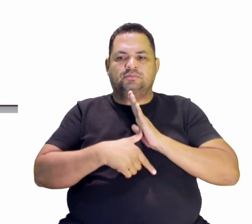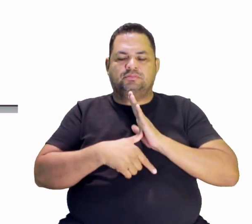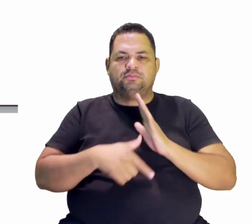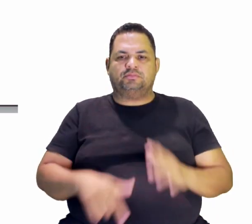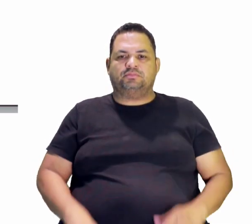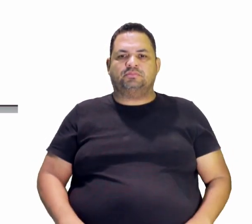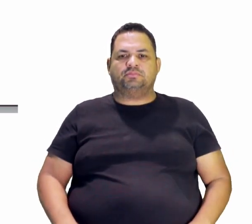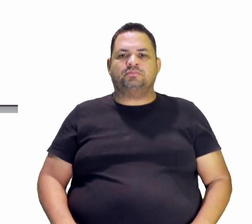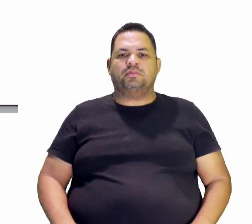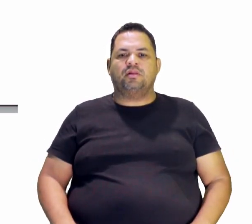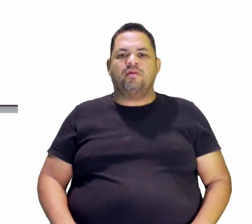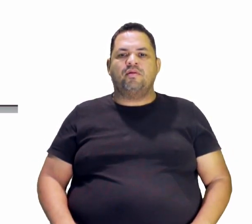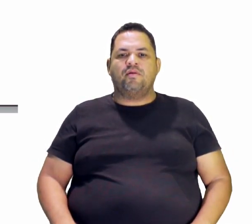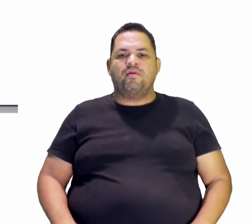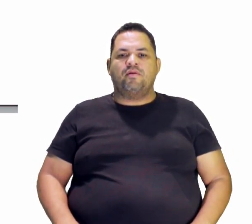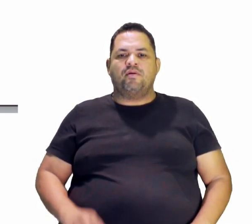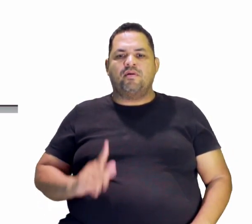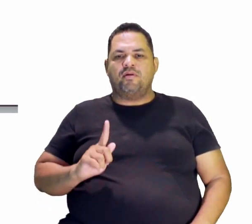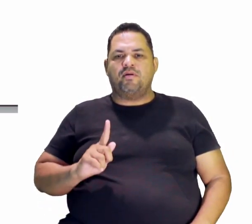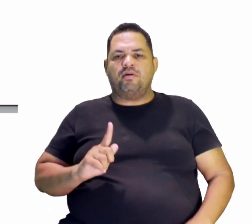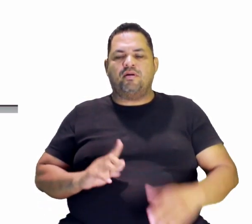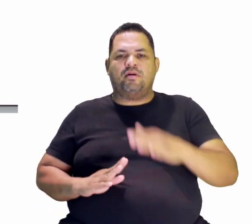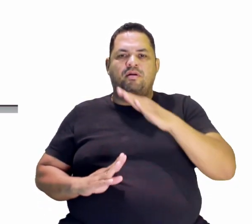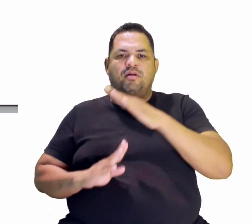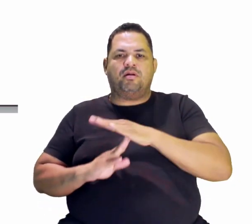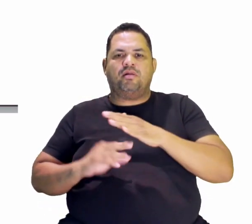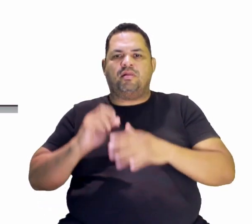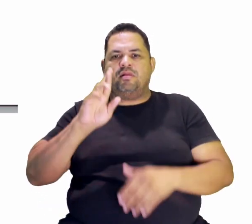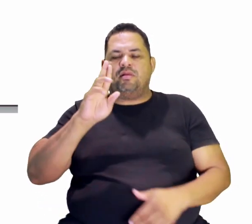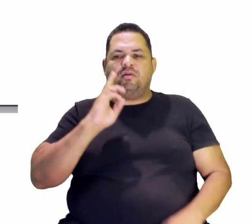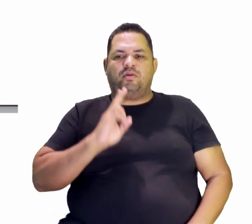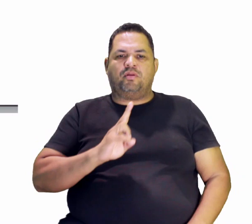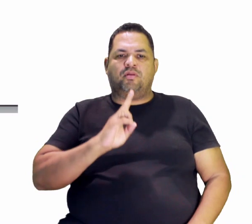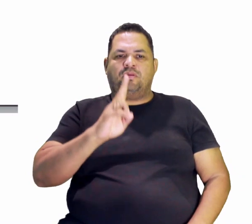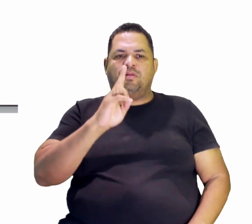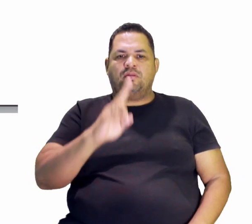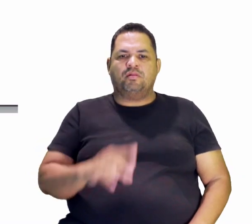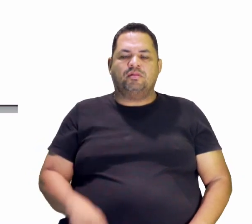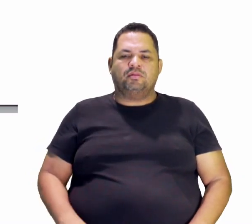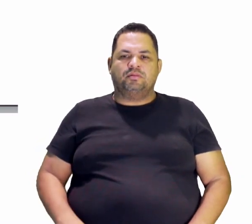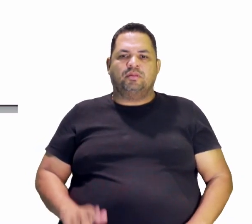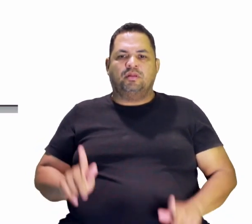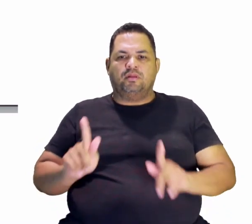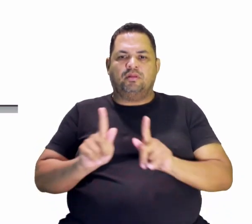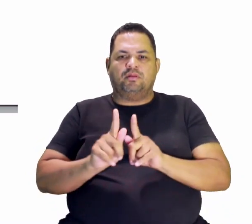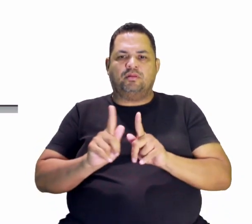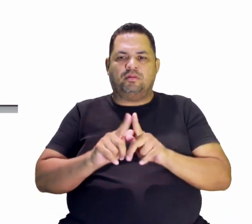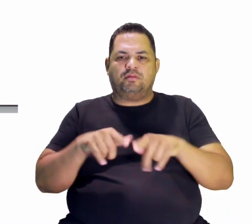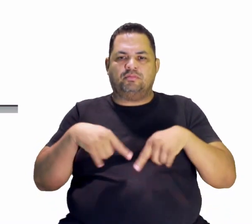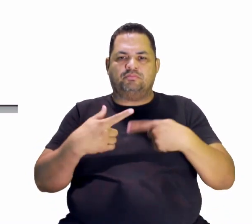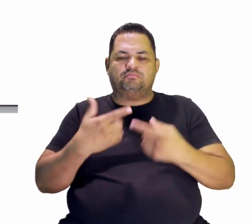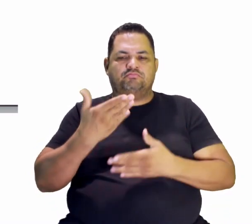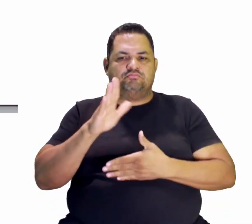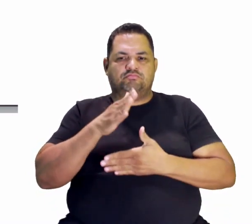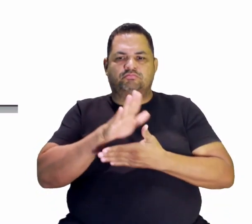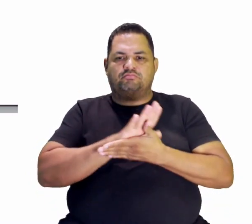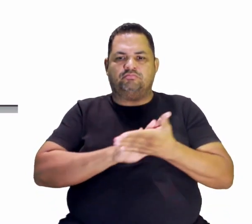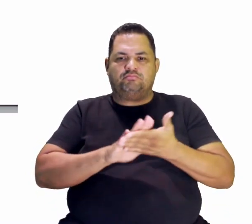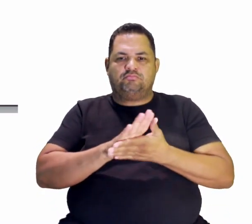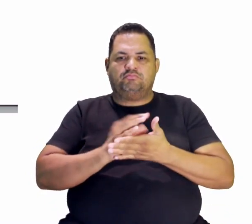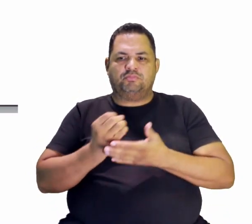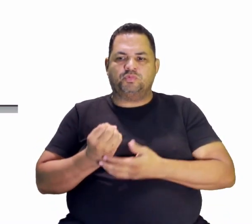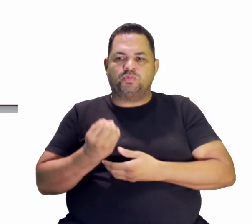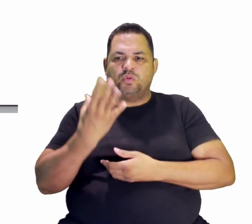Q até R, nós tivemos uma aceleração constante, que é a aceleração da gravidade. A partir daqui não tem mais nada, a bolinha